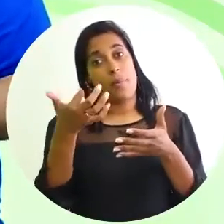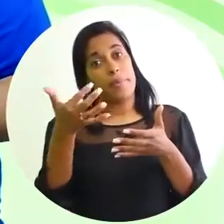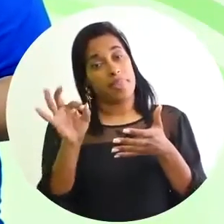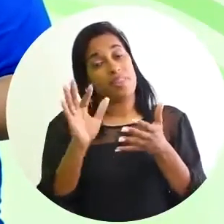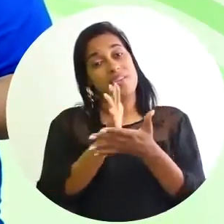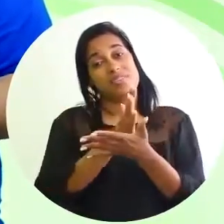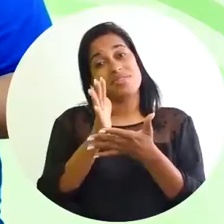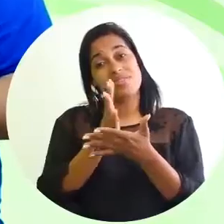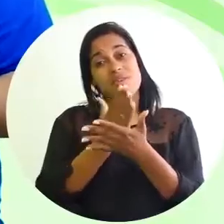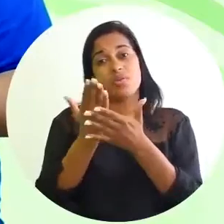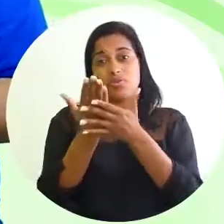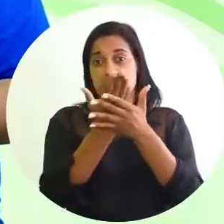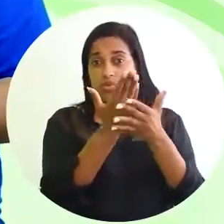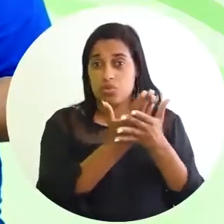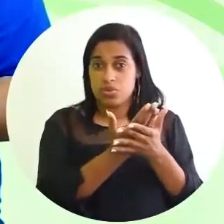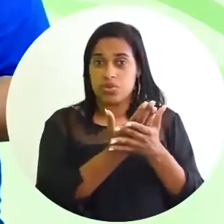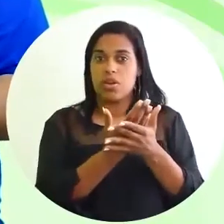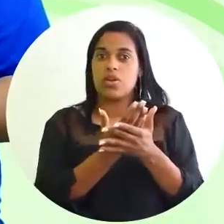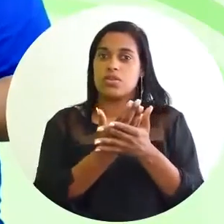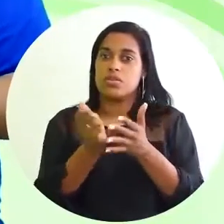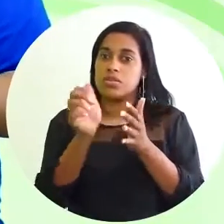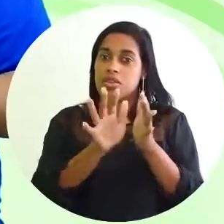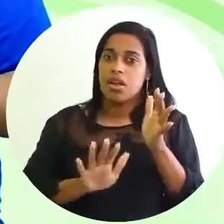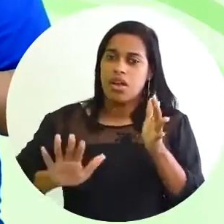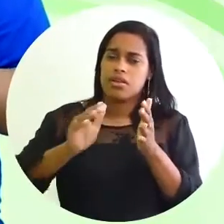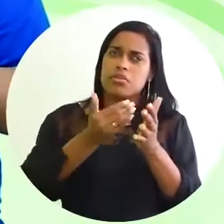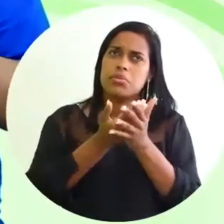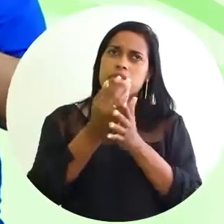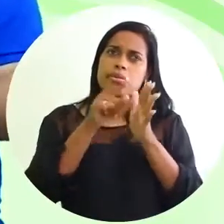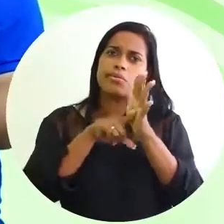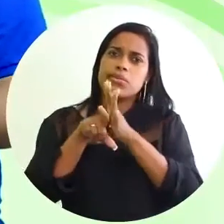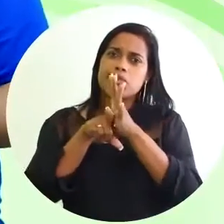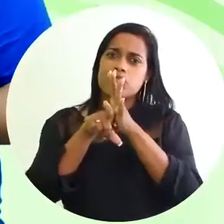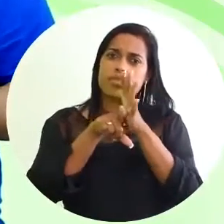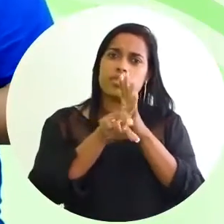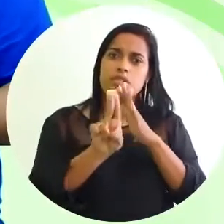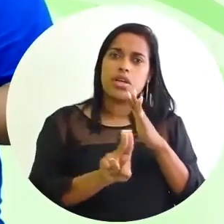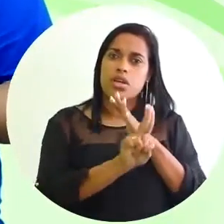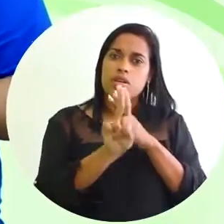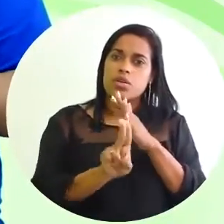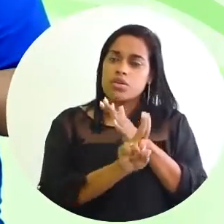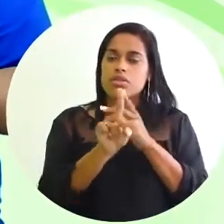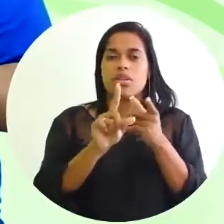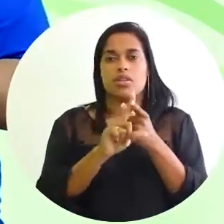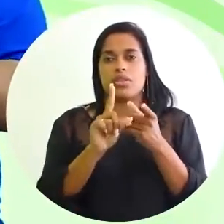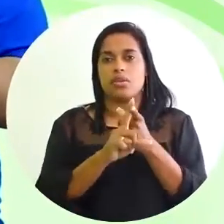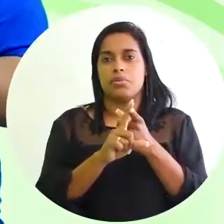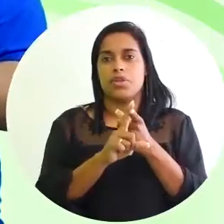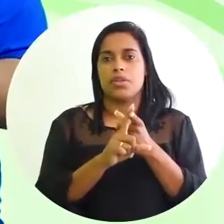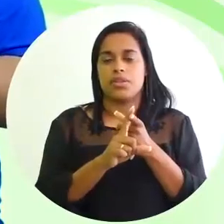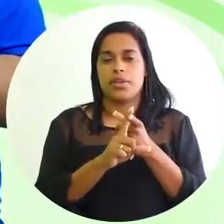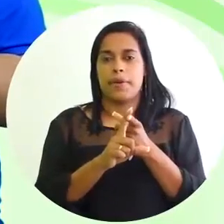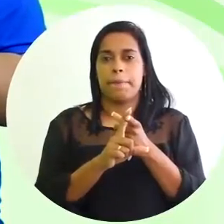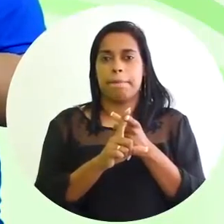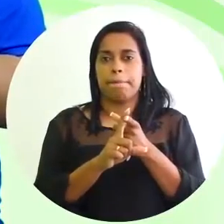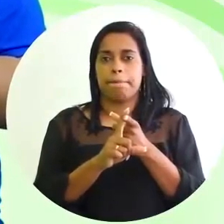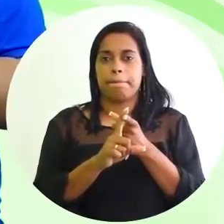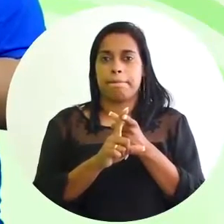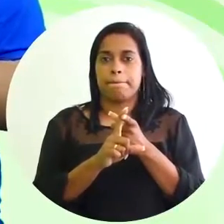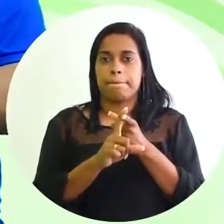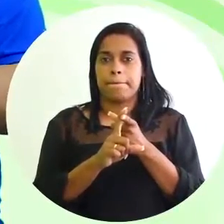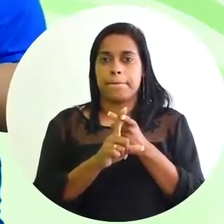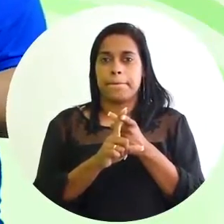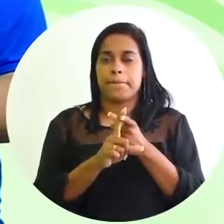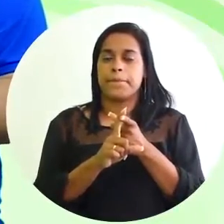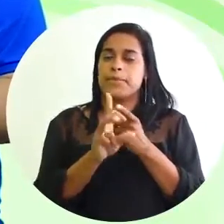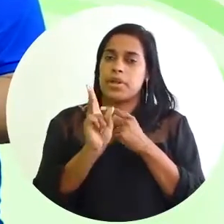alguns estudiosos da área começaram a pesquisar e utilizar mais sobre isso. Então, ele foi